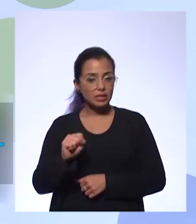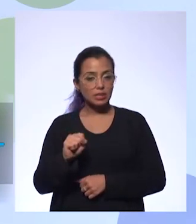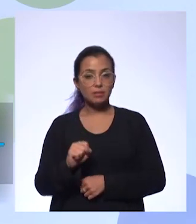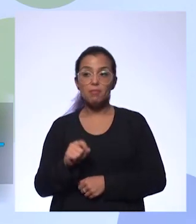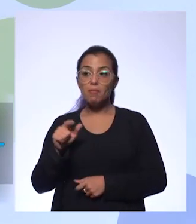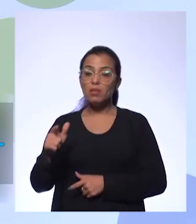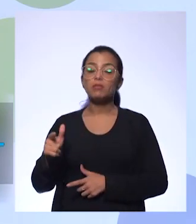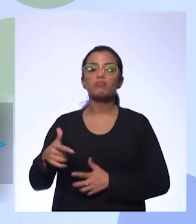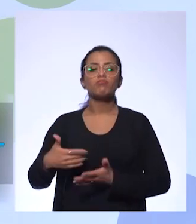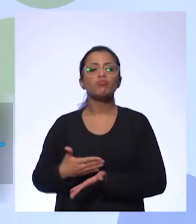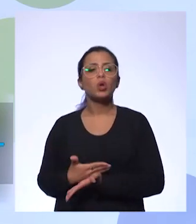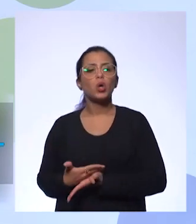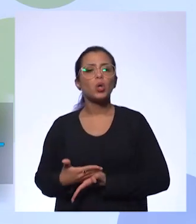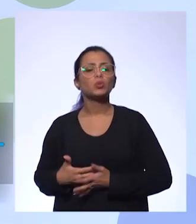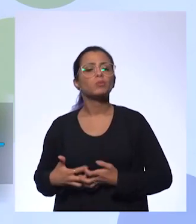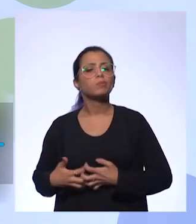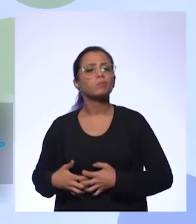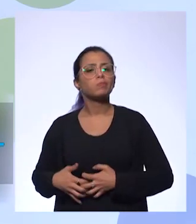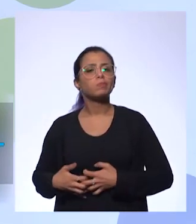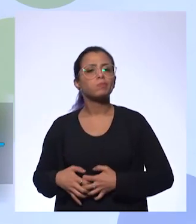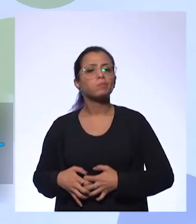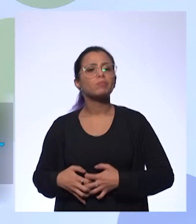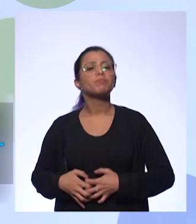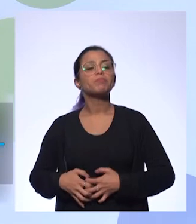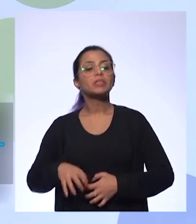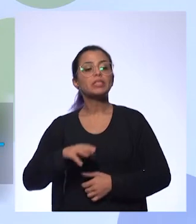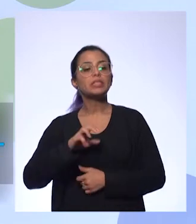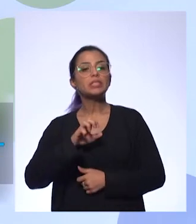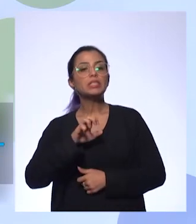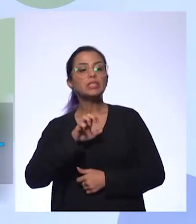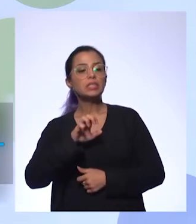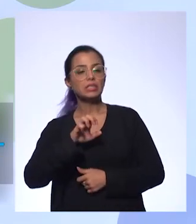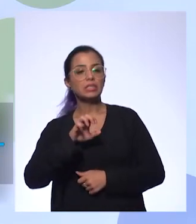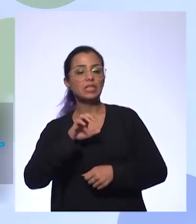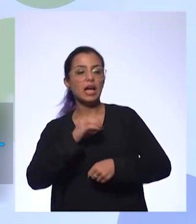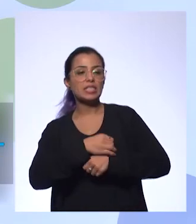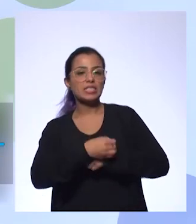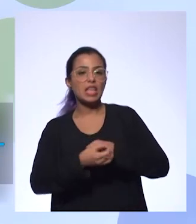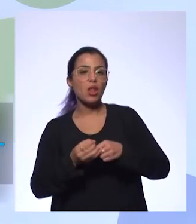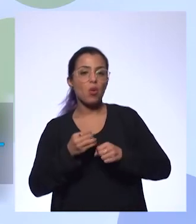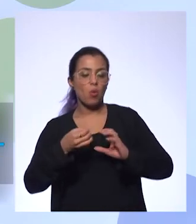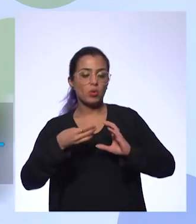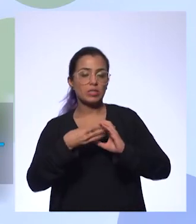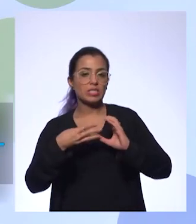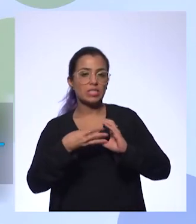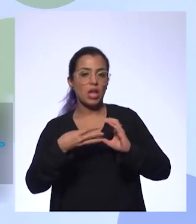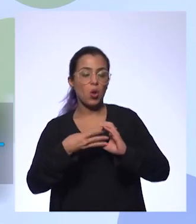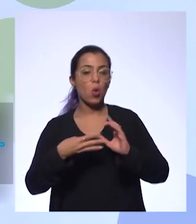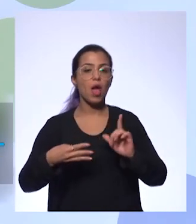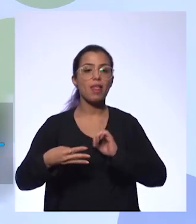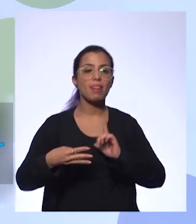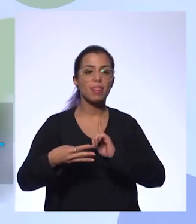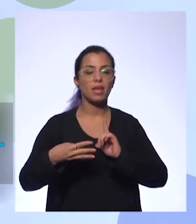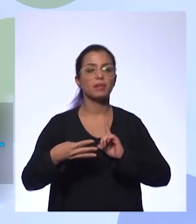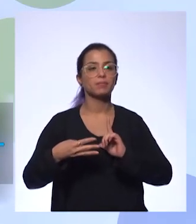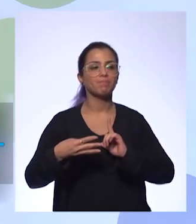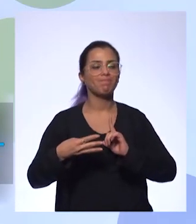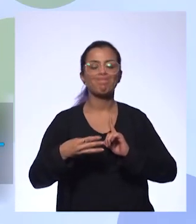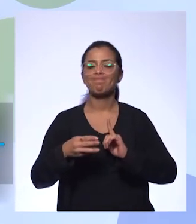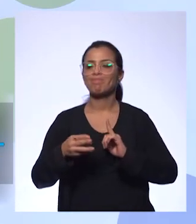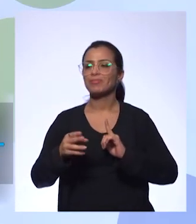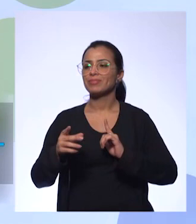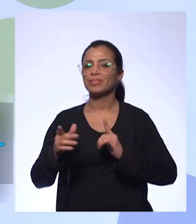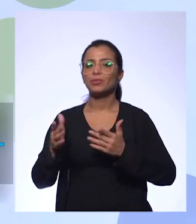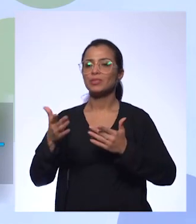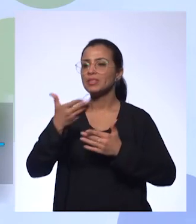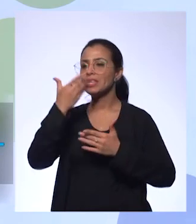vai acontecer. Essas células que estão ali naquela região, elas têm o que a gente chama de microvilosidades. Eu até esqueci que eu